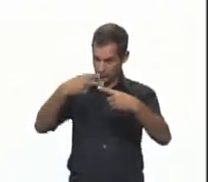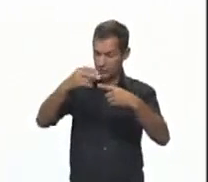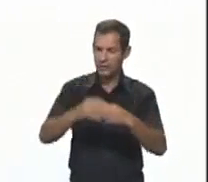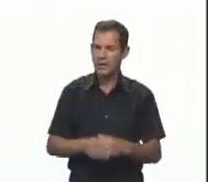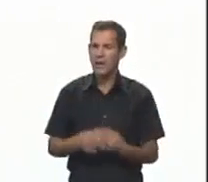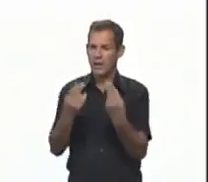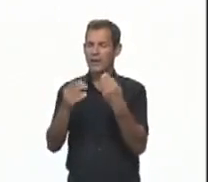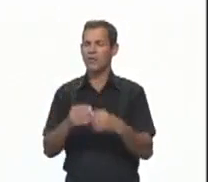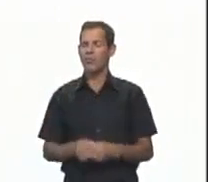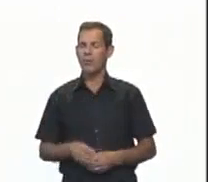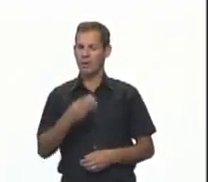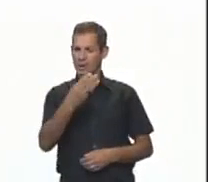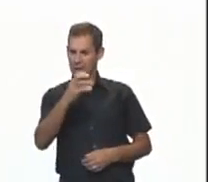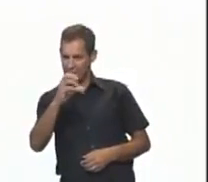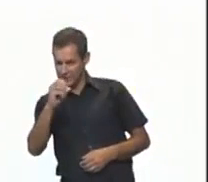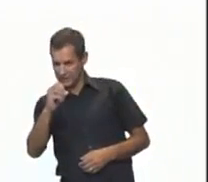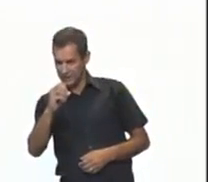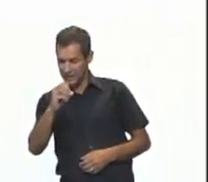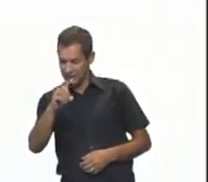é igual a